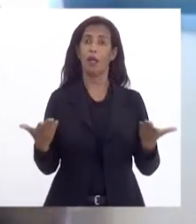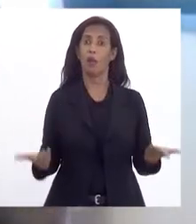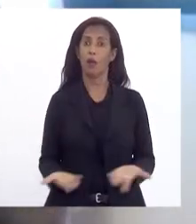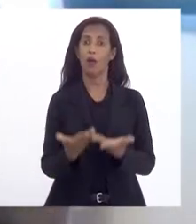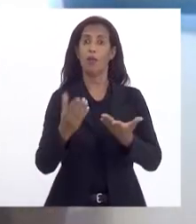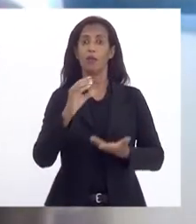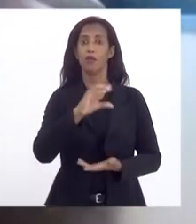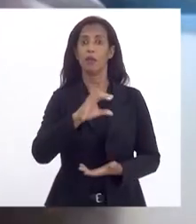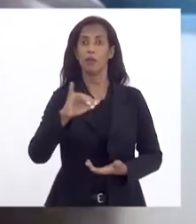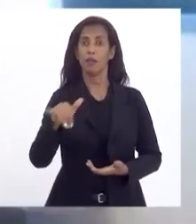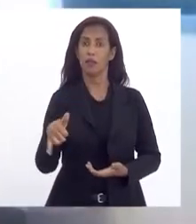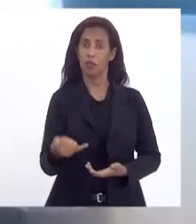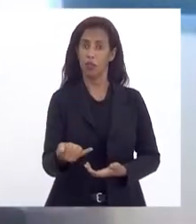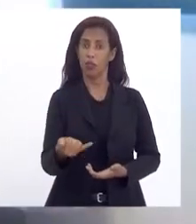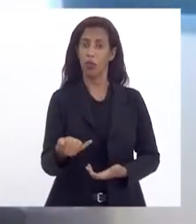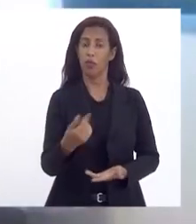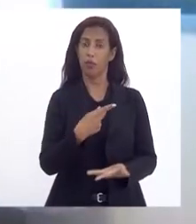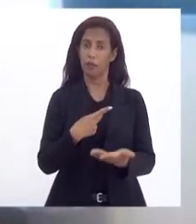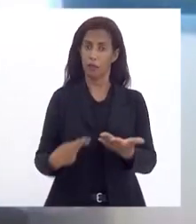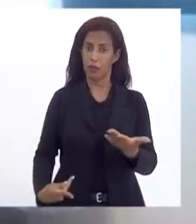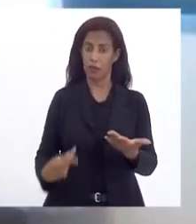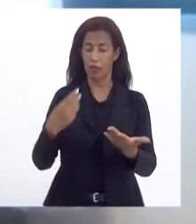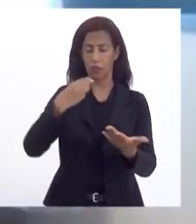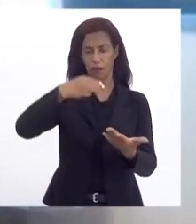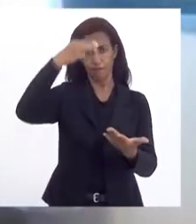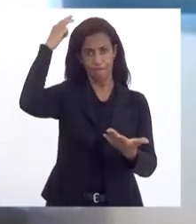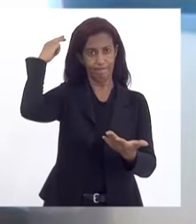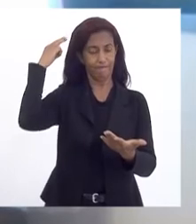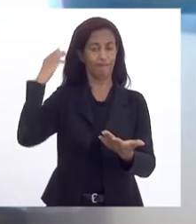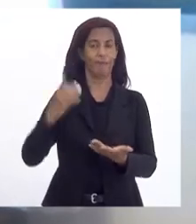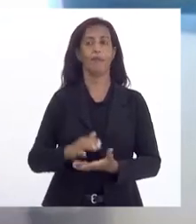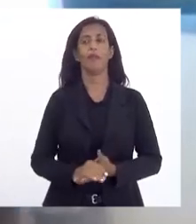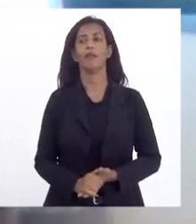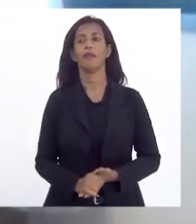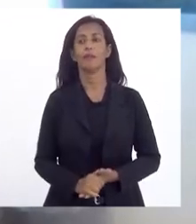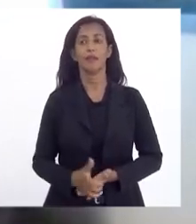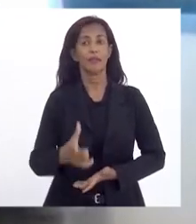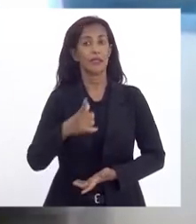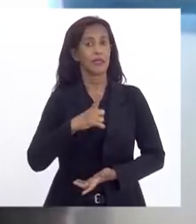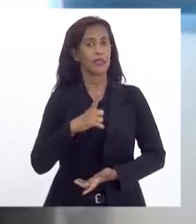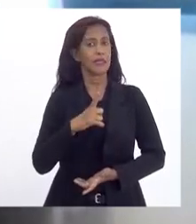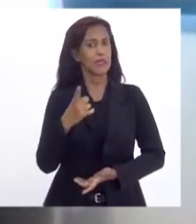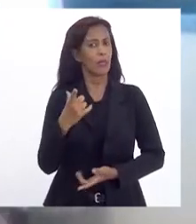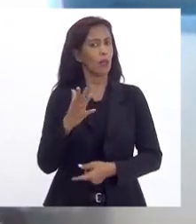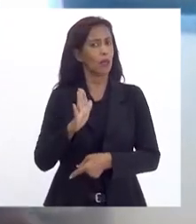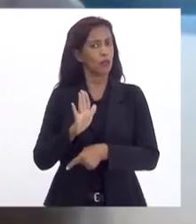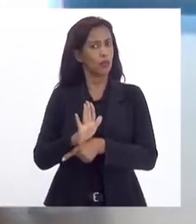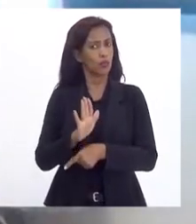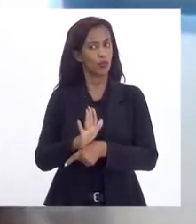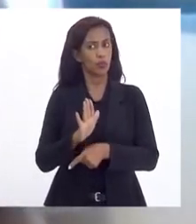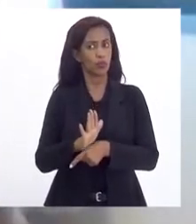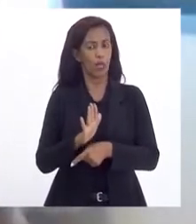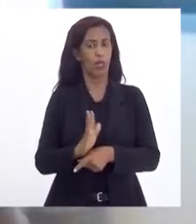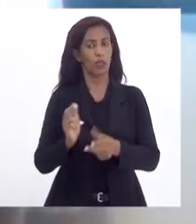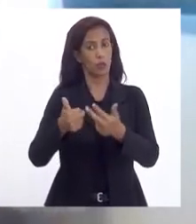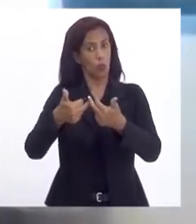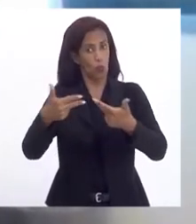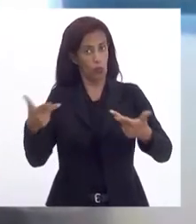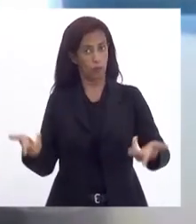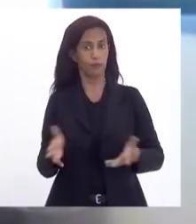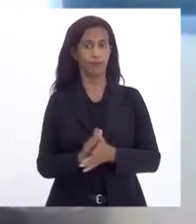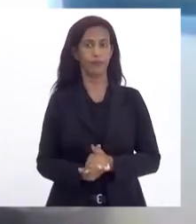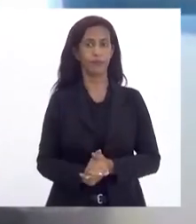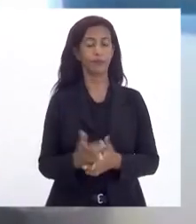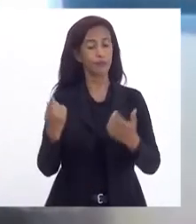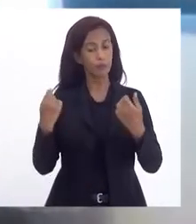CCJ, a pessoa da presidência do Eco Espiritual Márcio Pacheco, tem muito contribuído para elevar a qualidade. É o que a